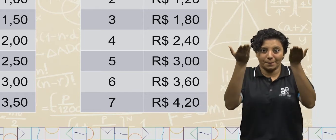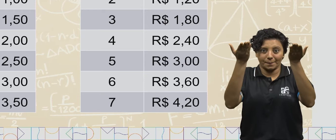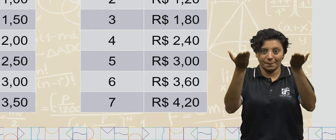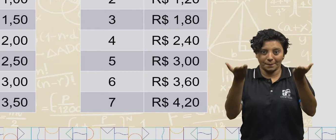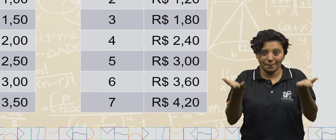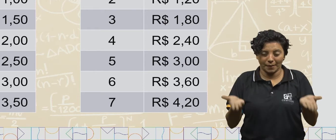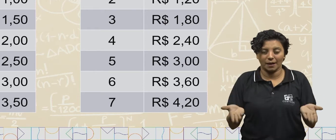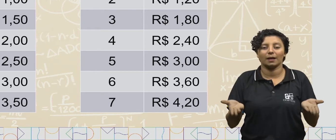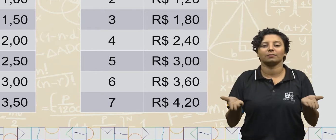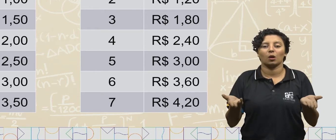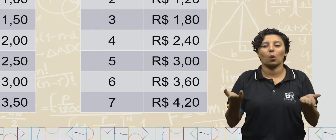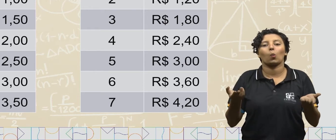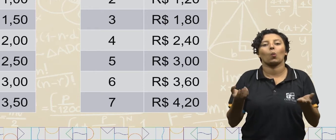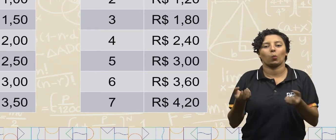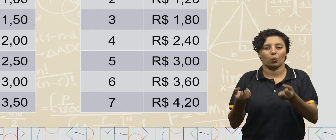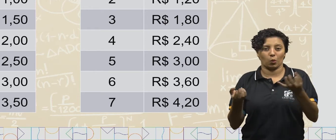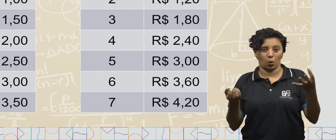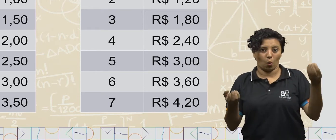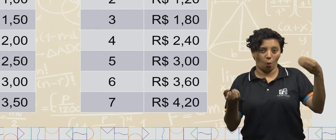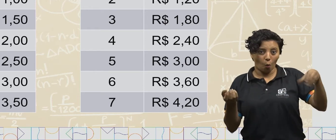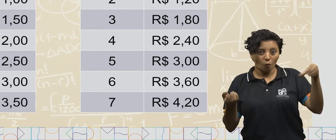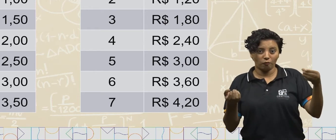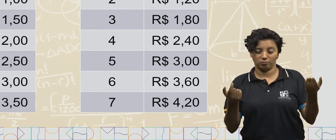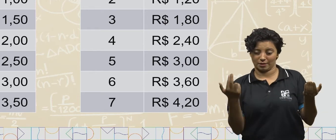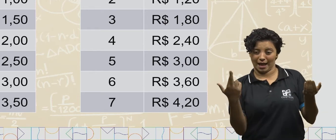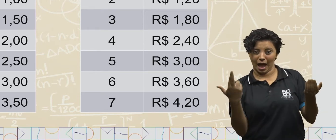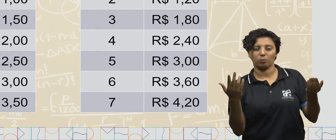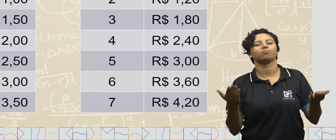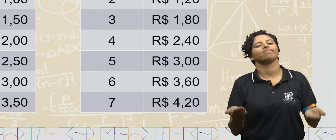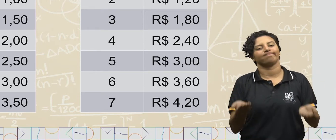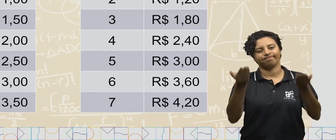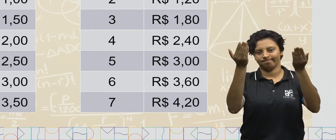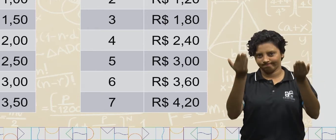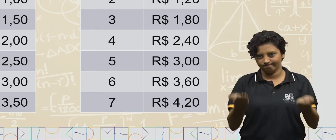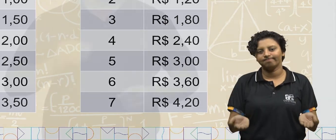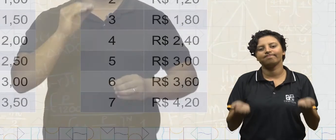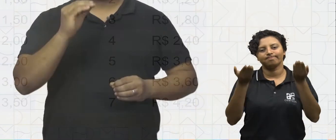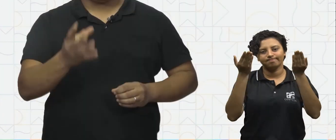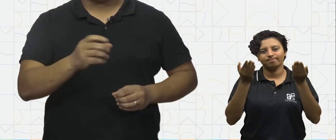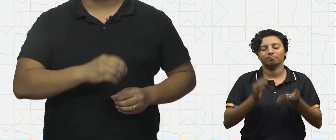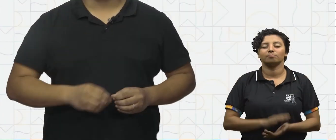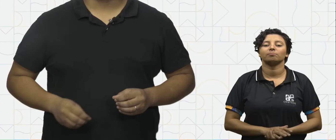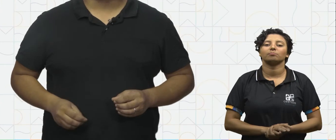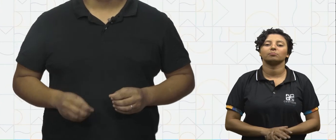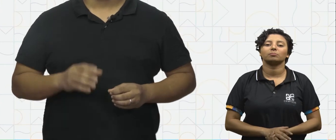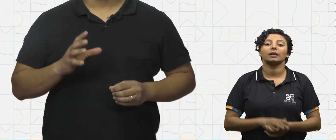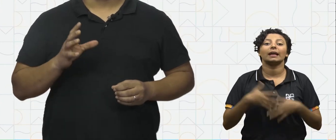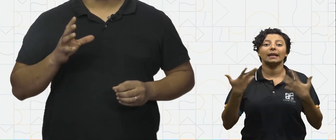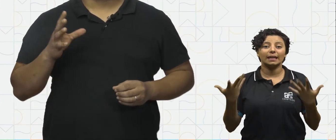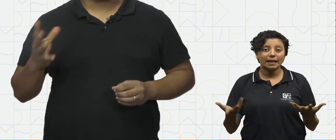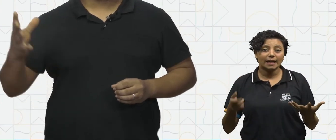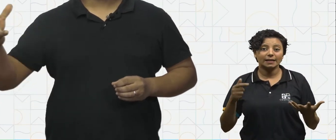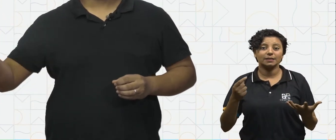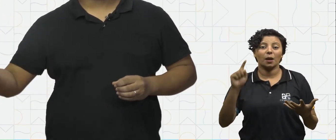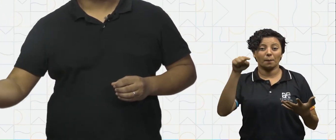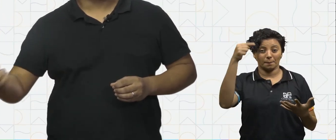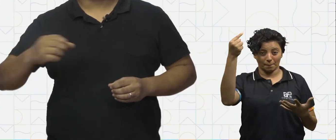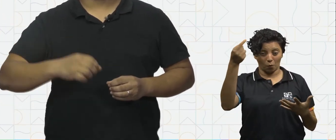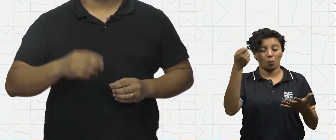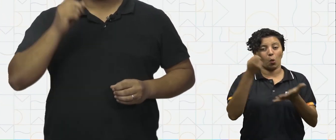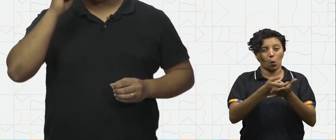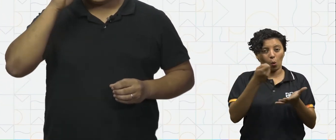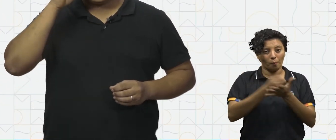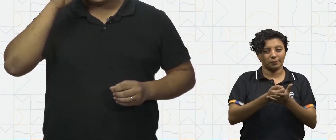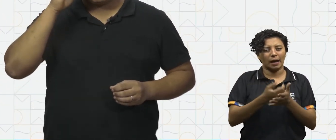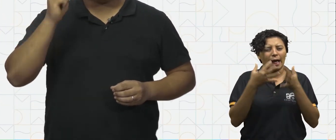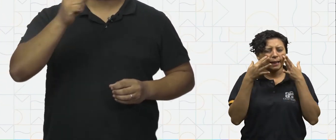proporcional à quantidade de ovos que você levará para casa. Dessa forma, nas próximas